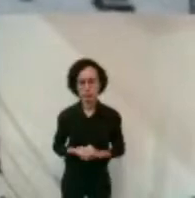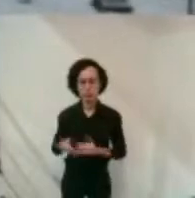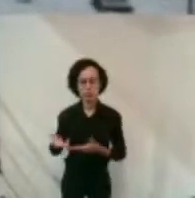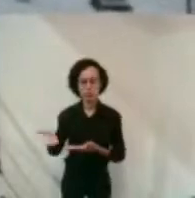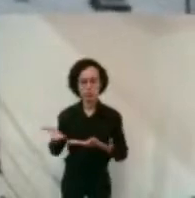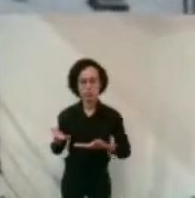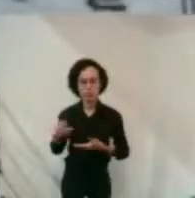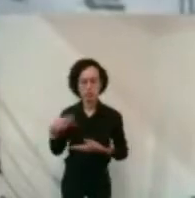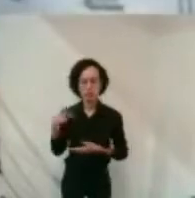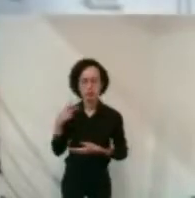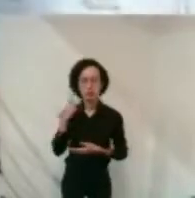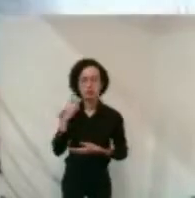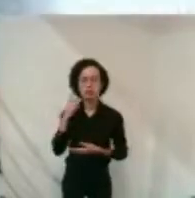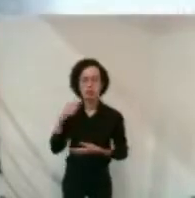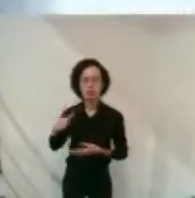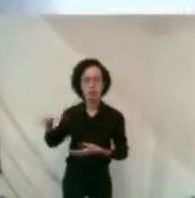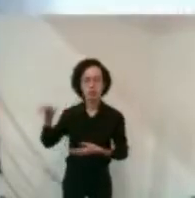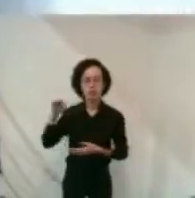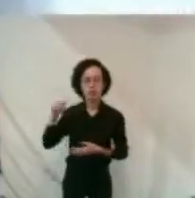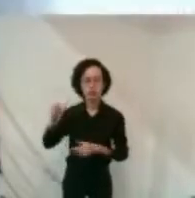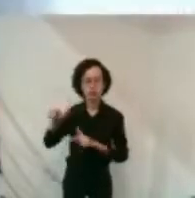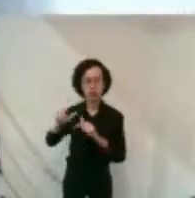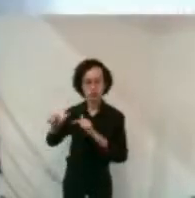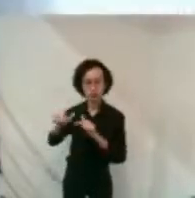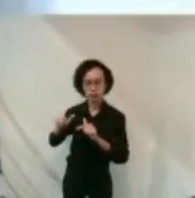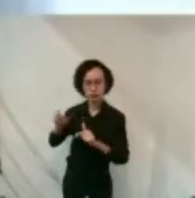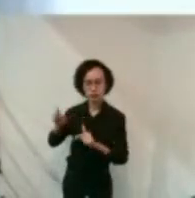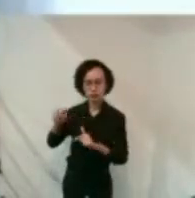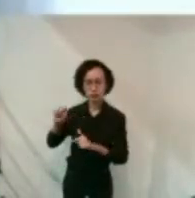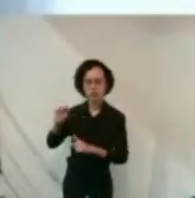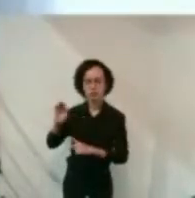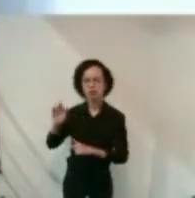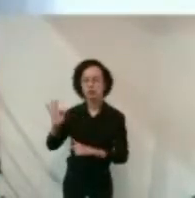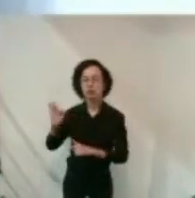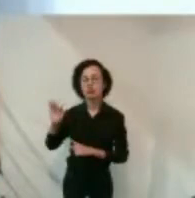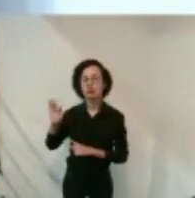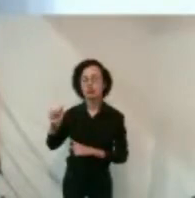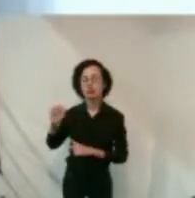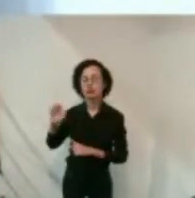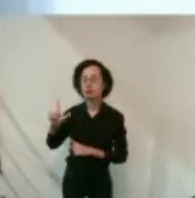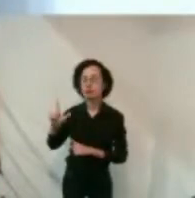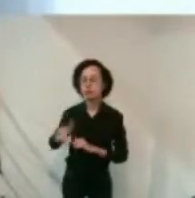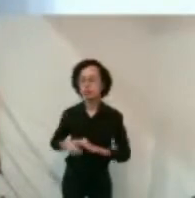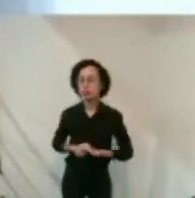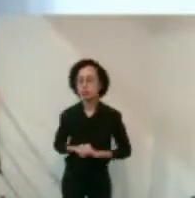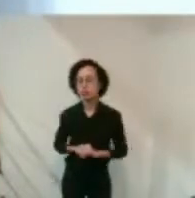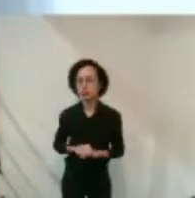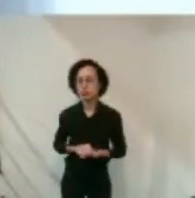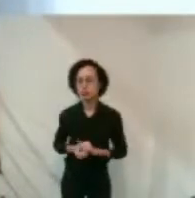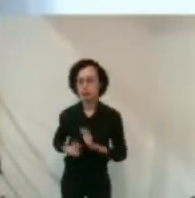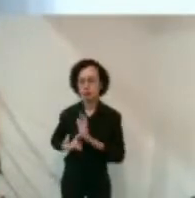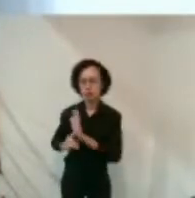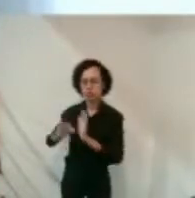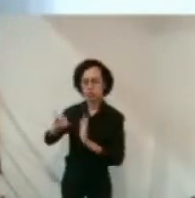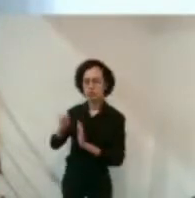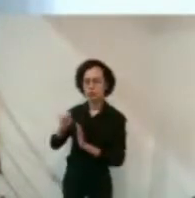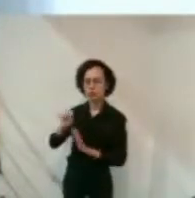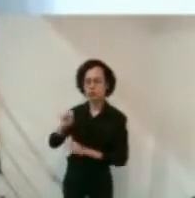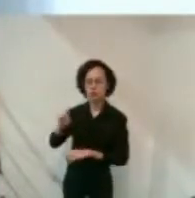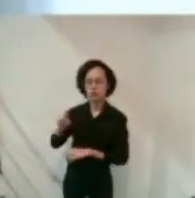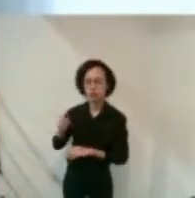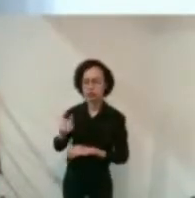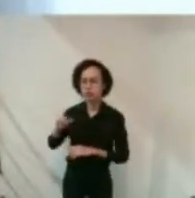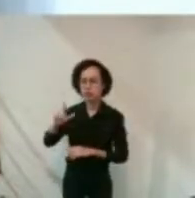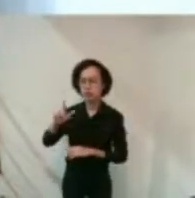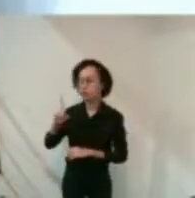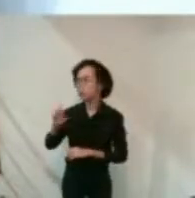Convidamos o Procurador do Trabalho, Rafael Dias Marques, representando o Procurador-Geral do Trabalho, José de Lima Ramos Pereira.